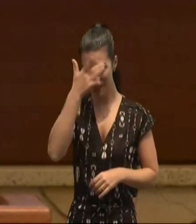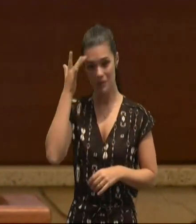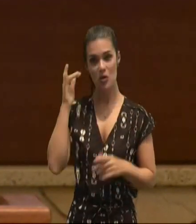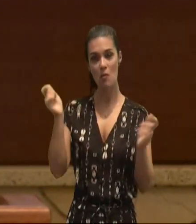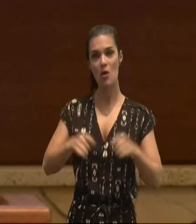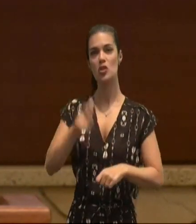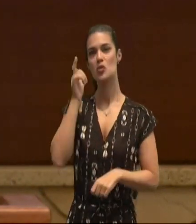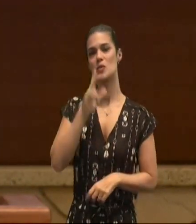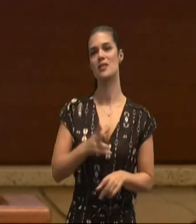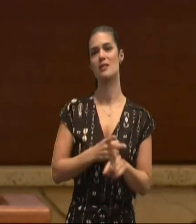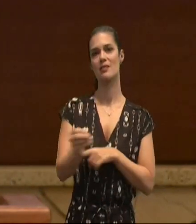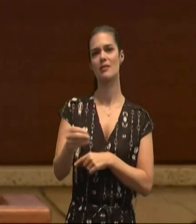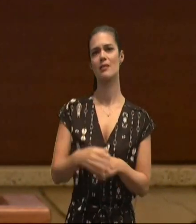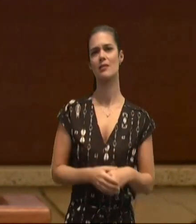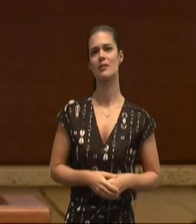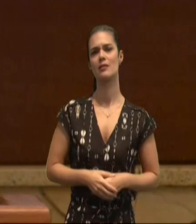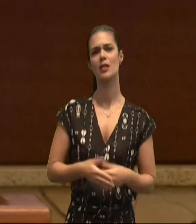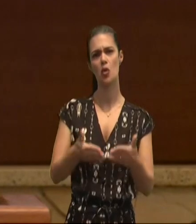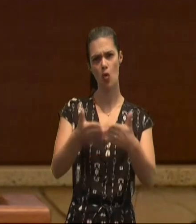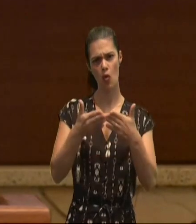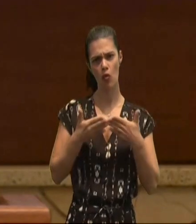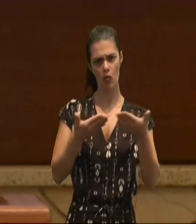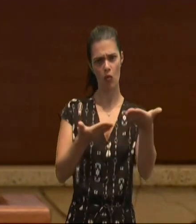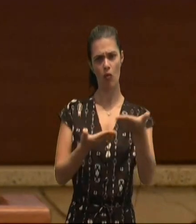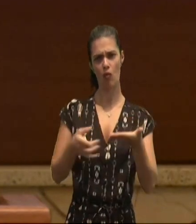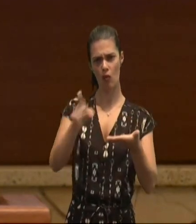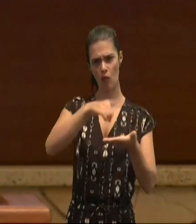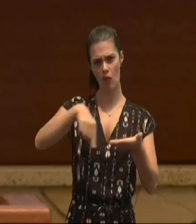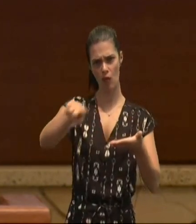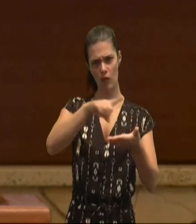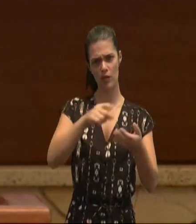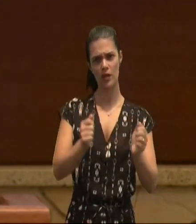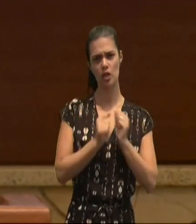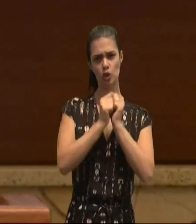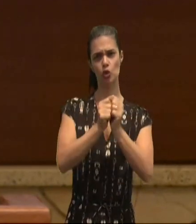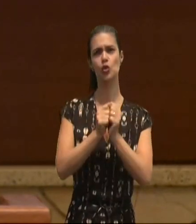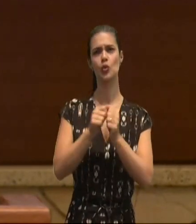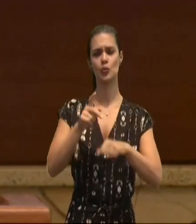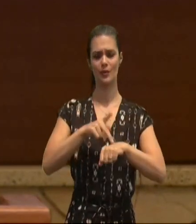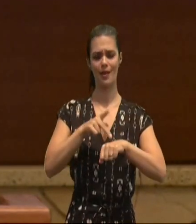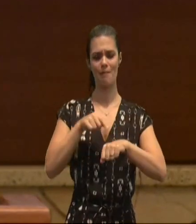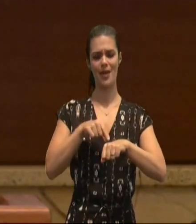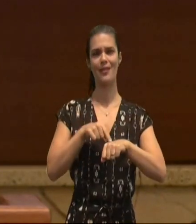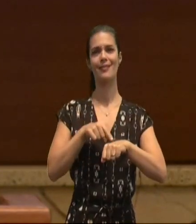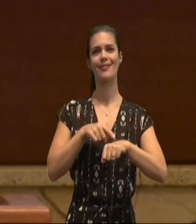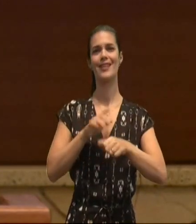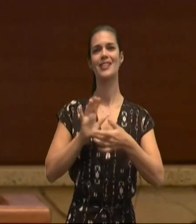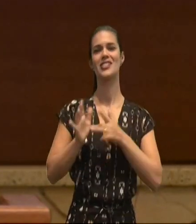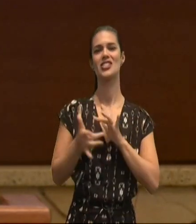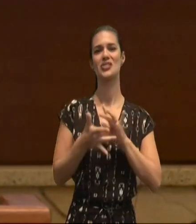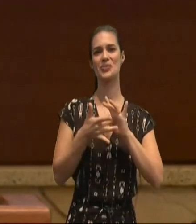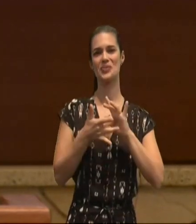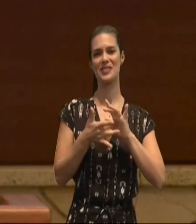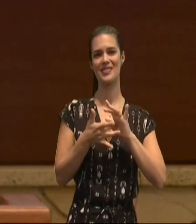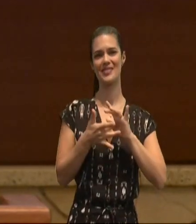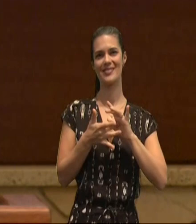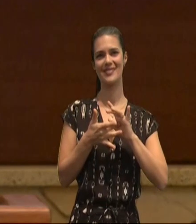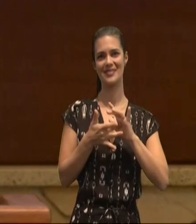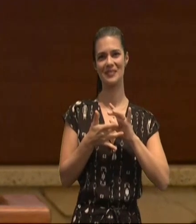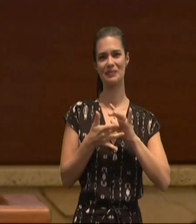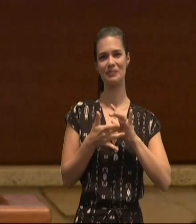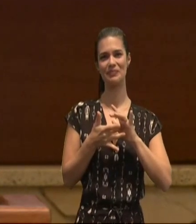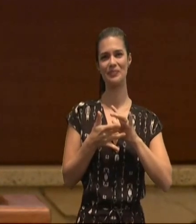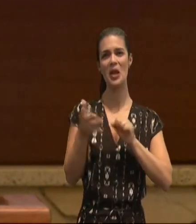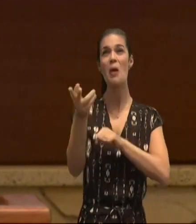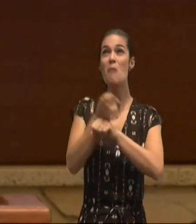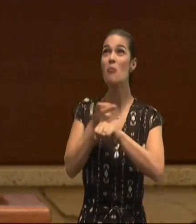eu convido você, a que você esteja nesta rocha que é Cristo, buscando ao